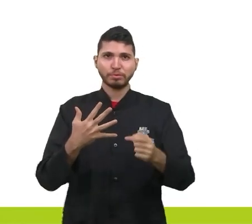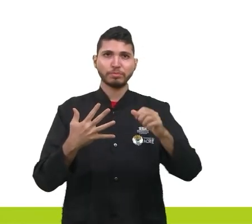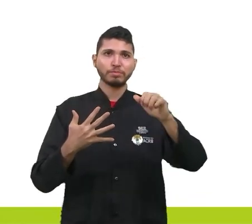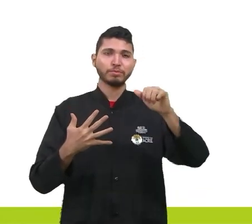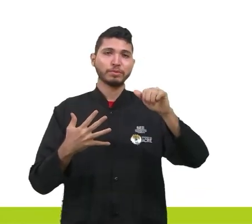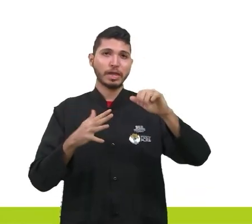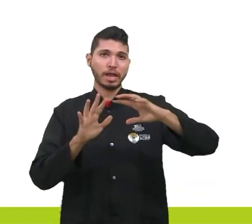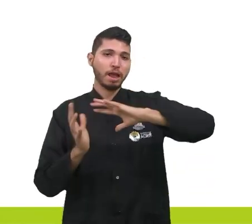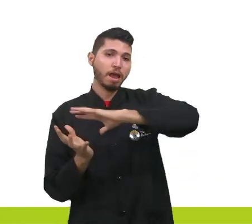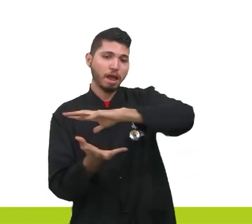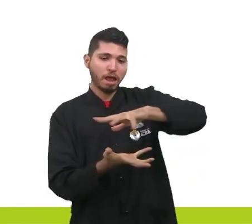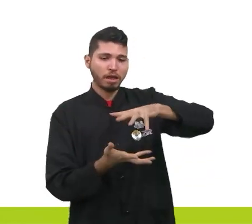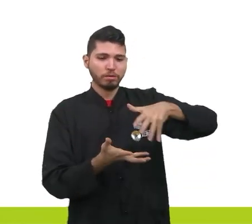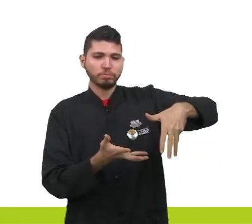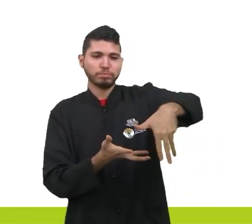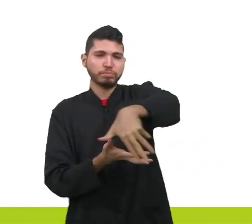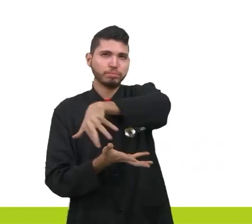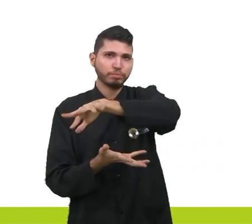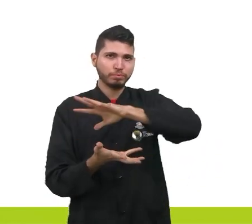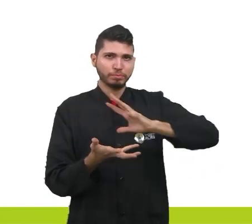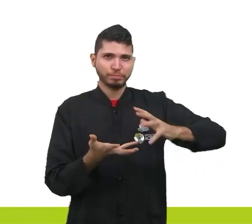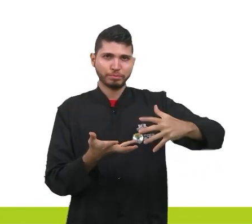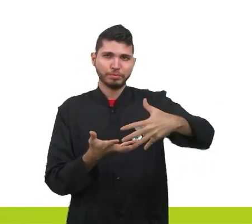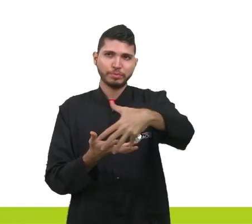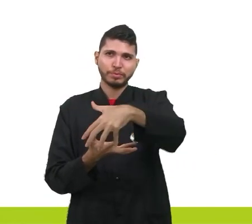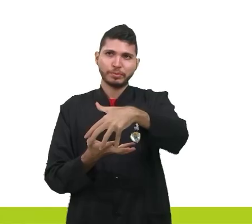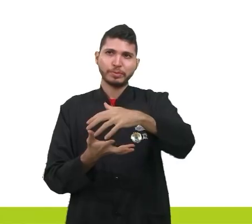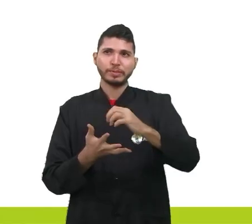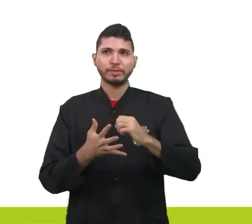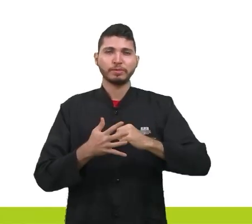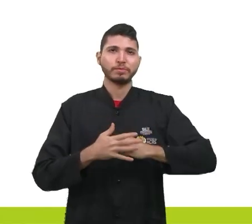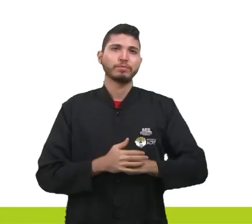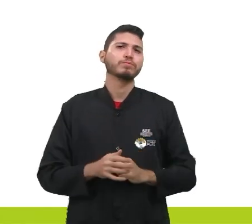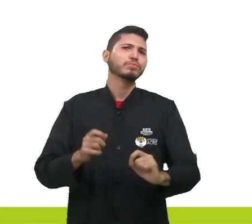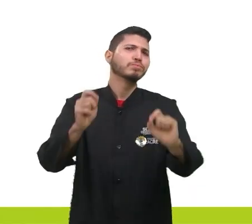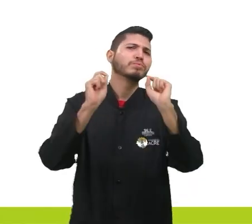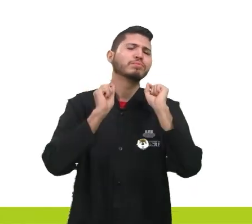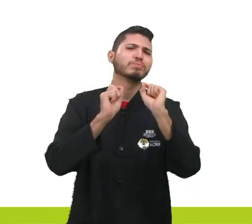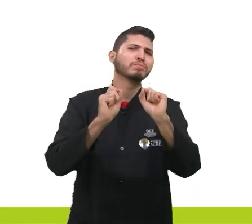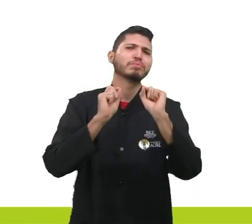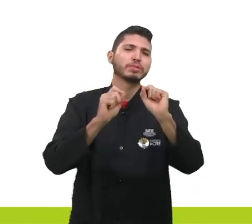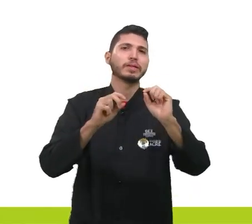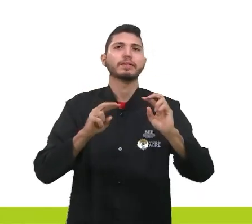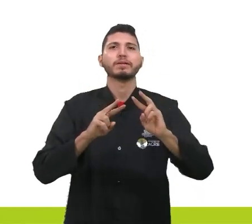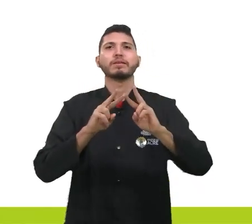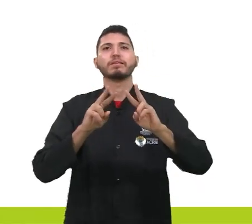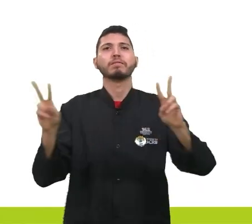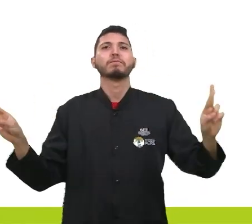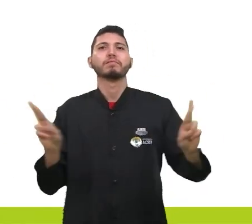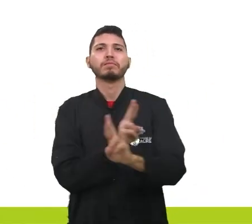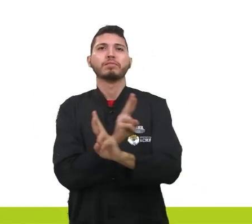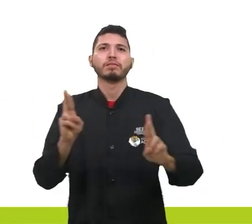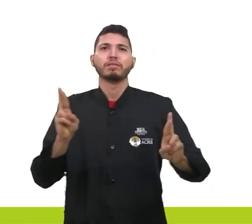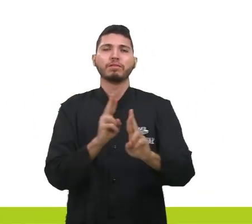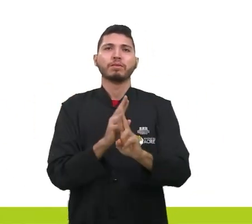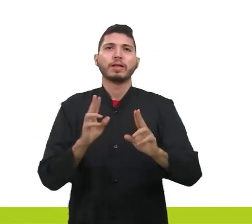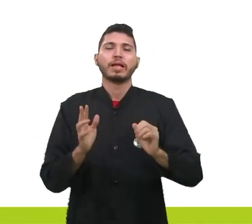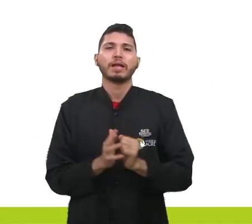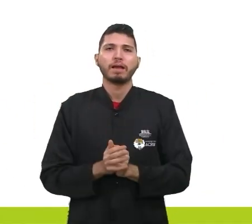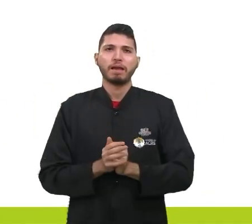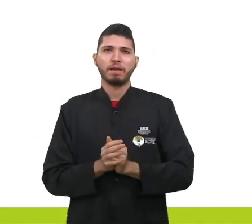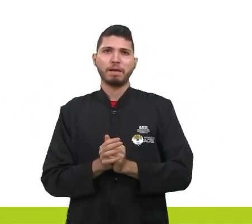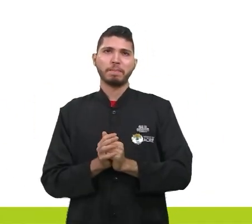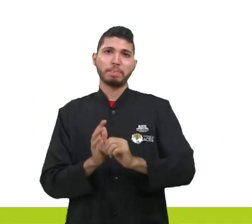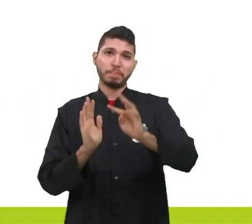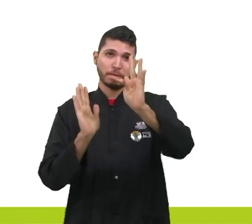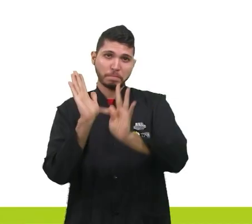esses elementos atmosféricos? É justamente quando a gente se refere à temperatura, à umidade, à